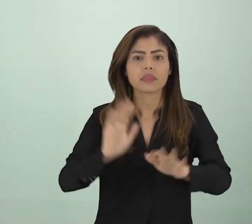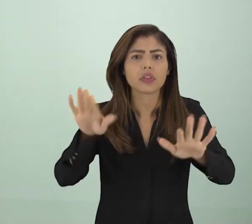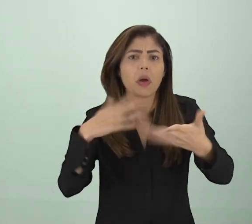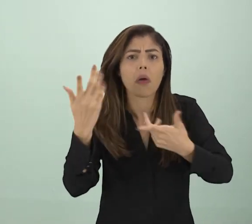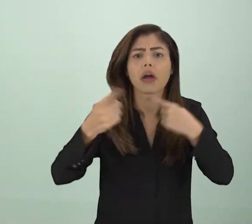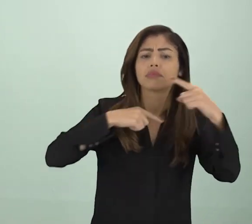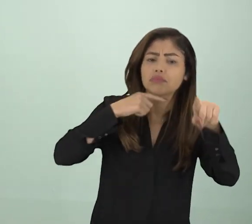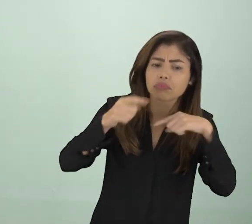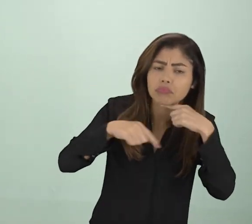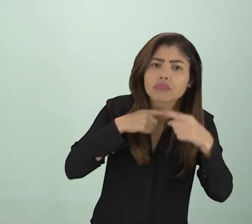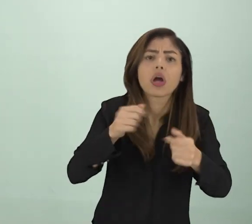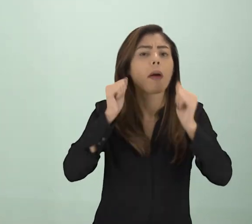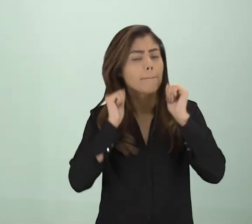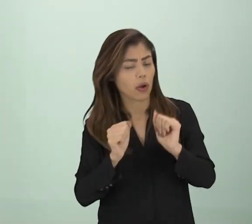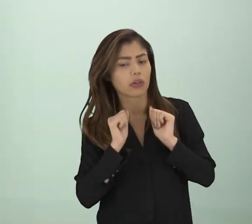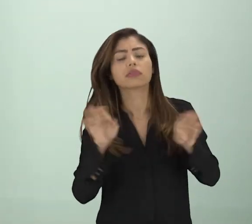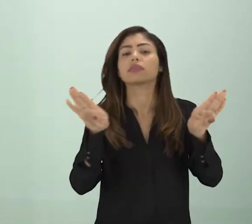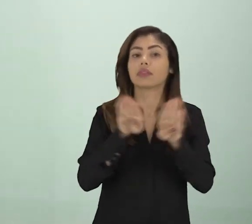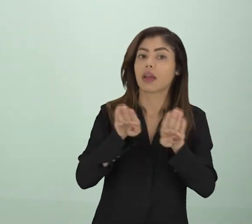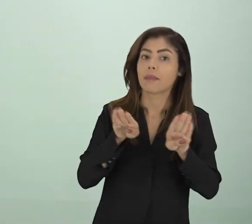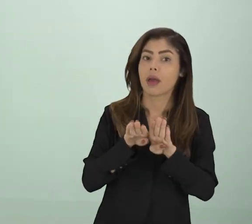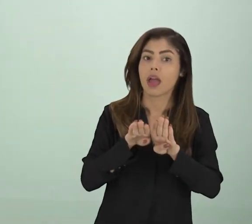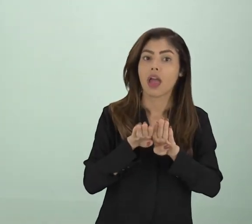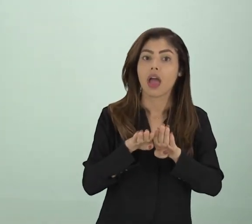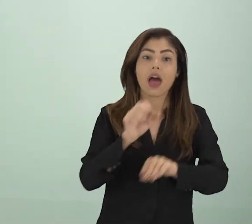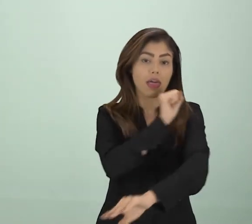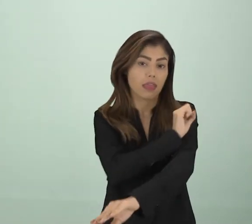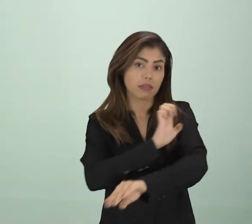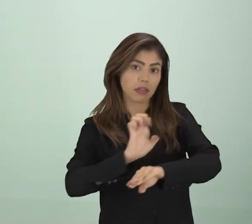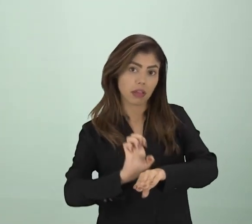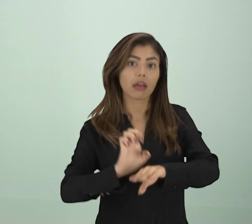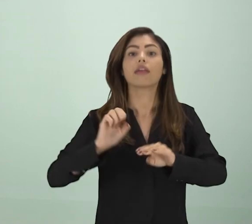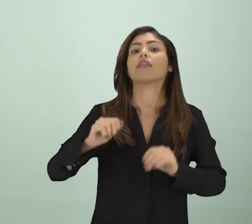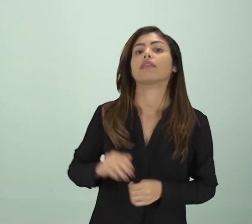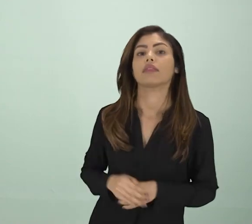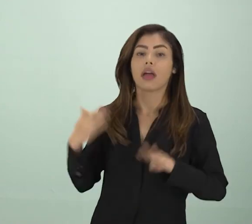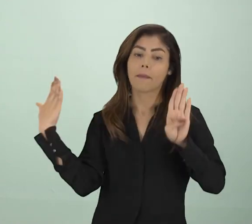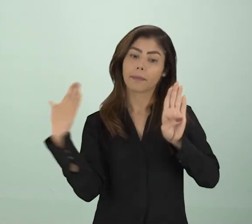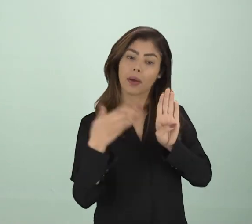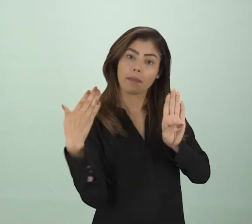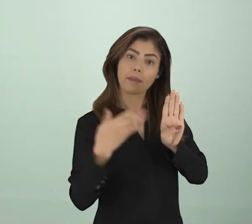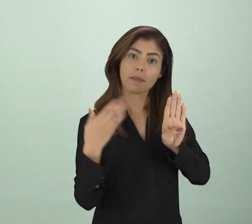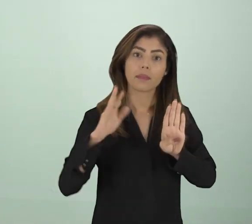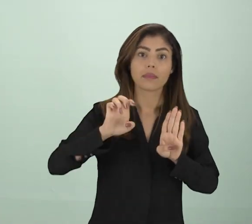qualquer dúvida, também você pode entrar no site da Secretaria de Educação e entrar